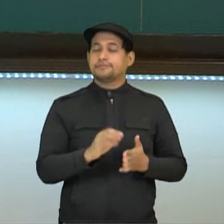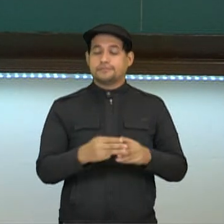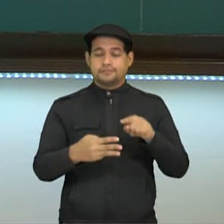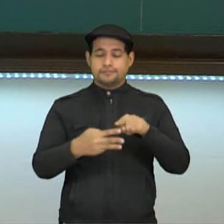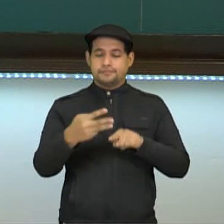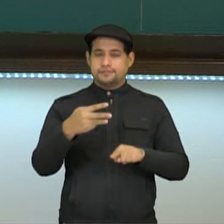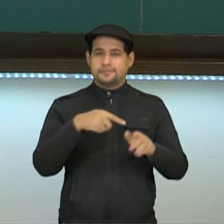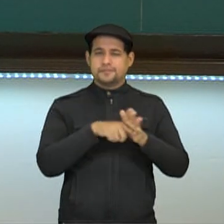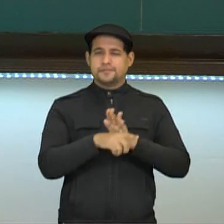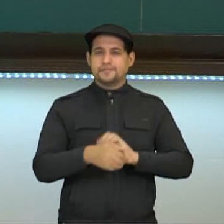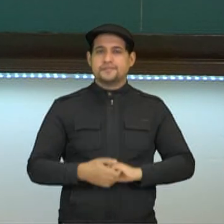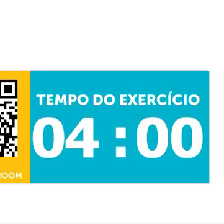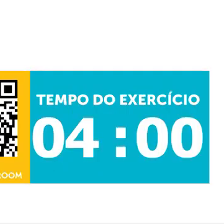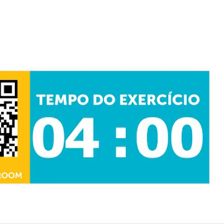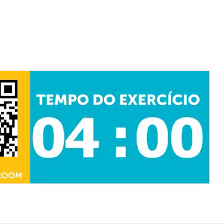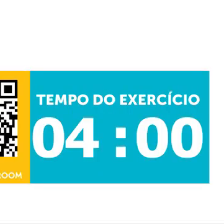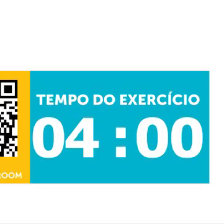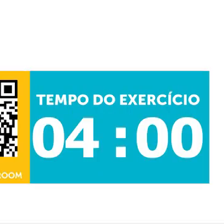3 questões.